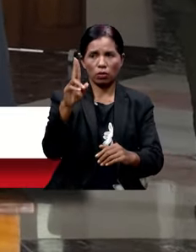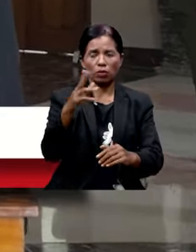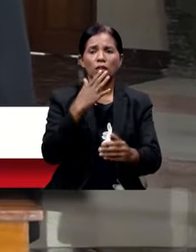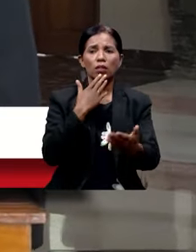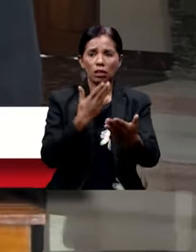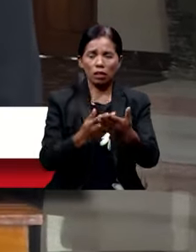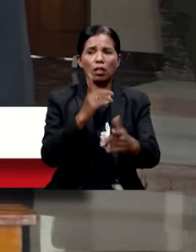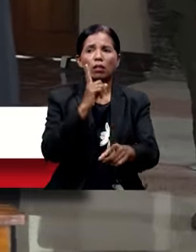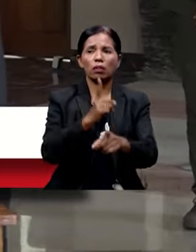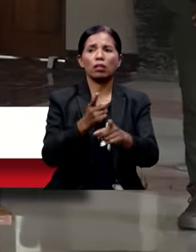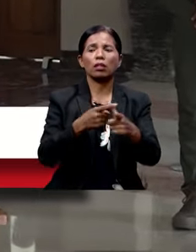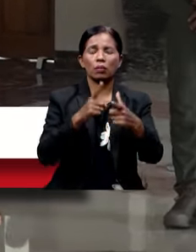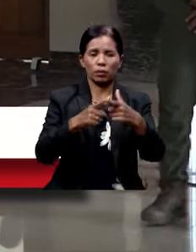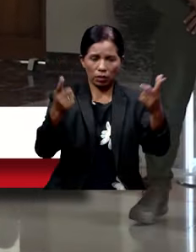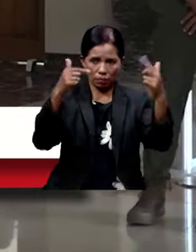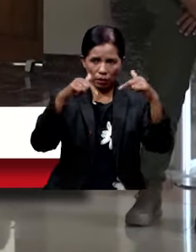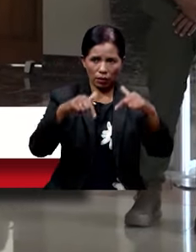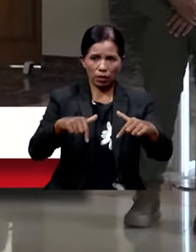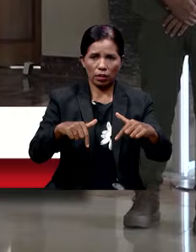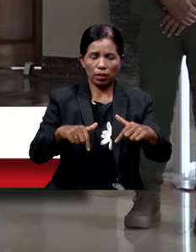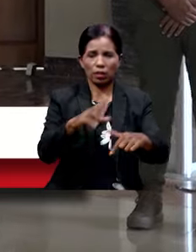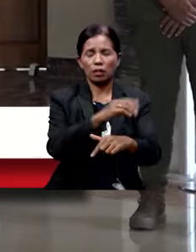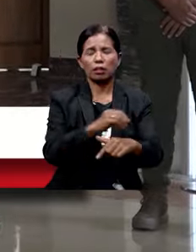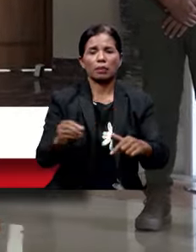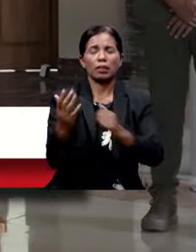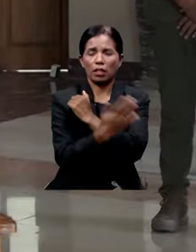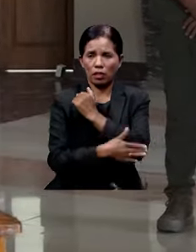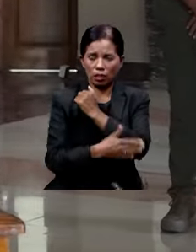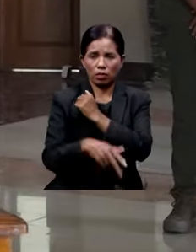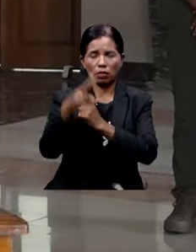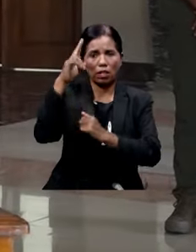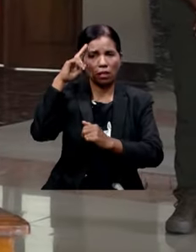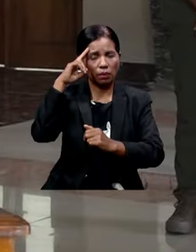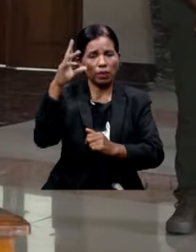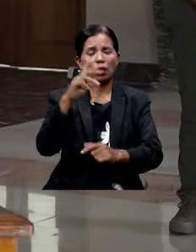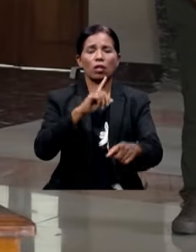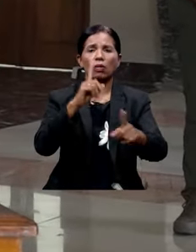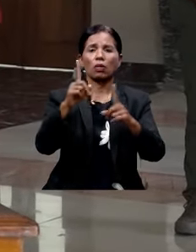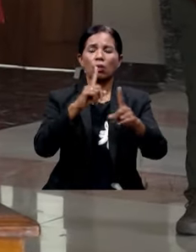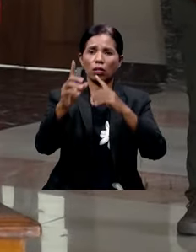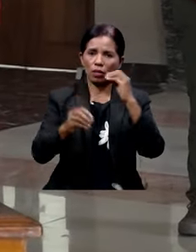deves, depois mais fala em Emirados Árabes Unidos, e no BAMOS, colheu o